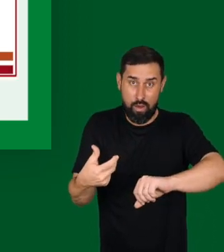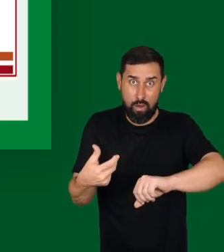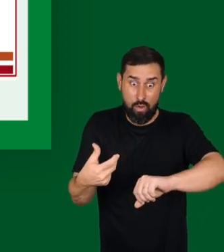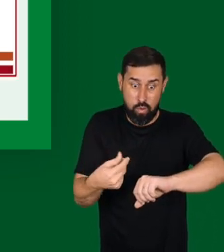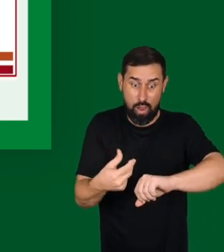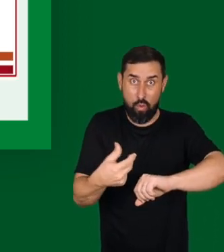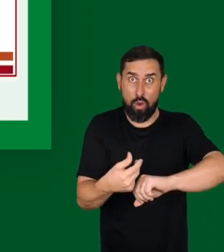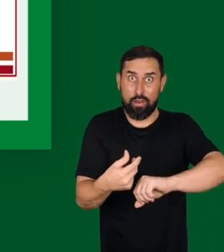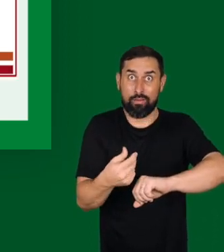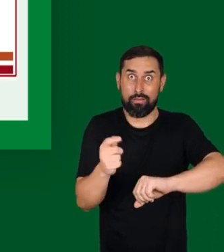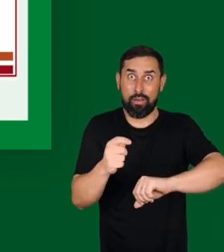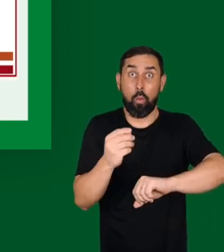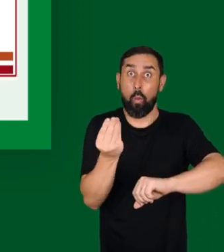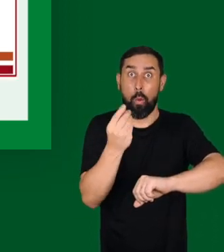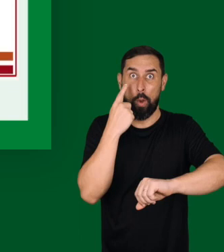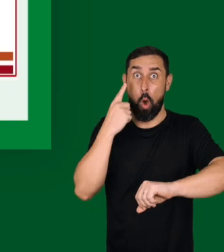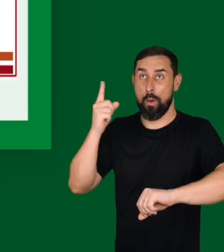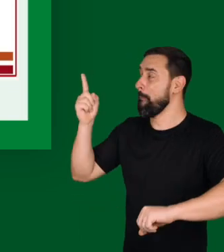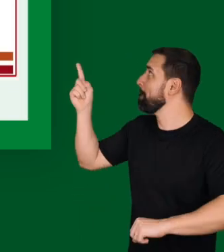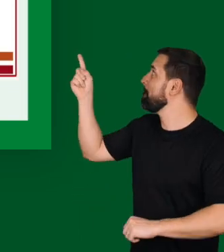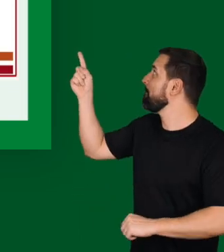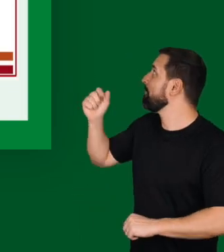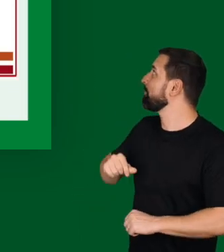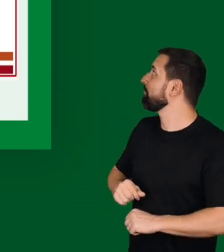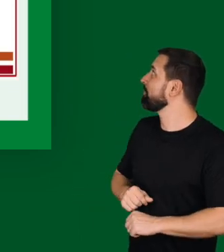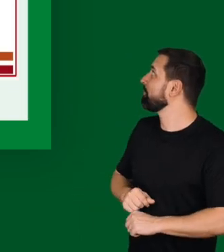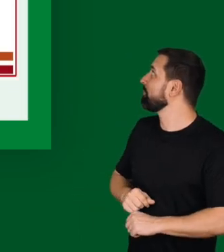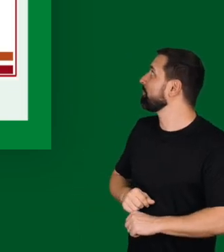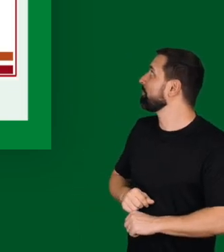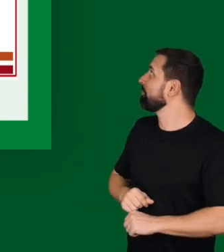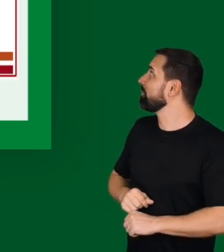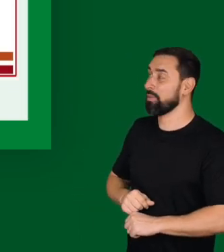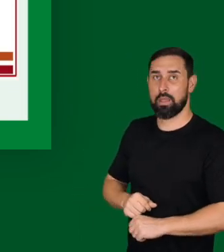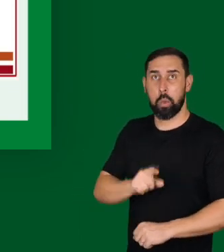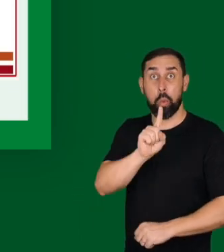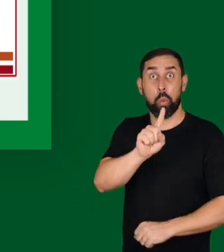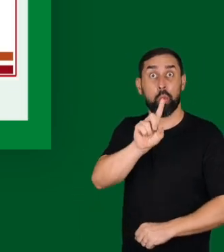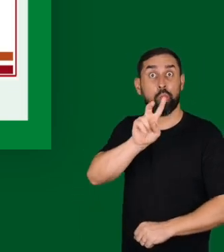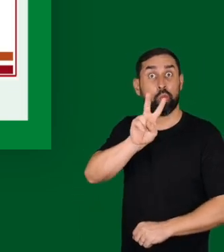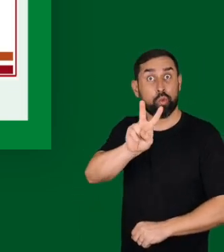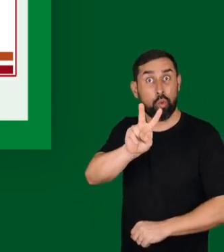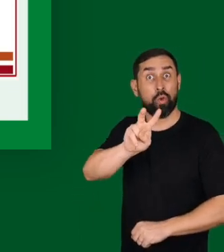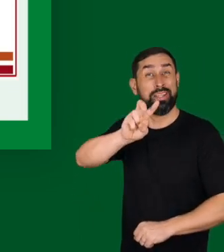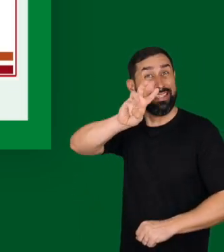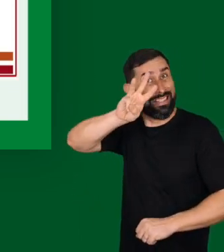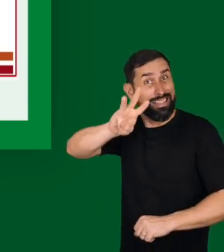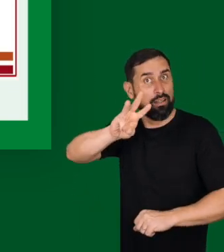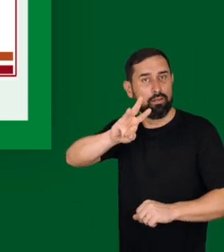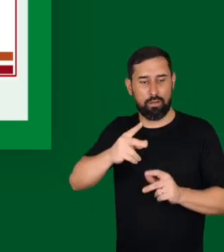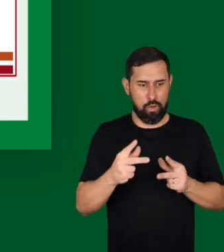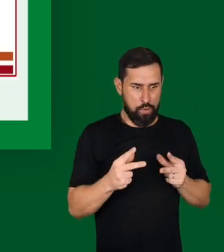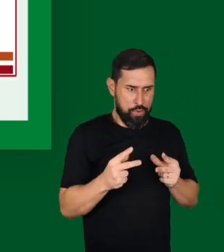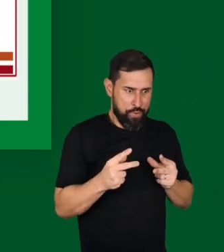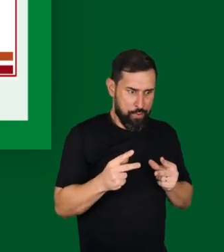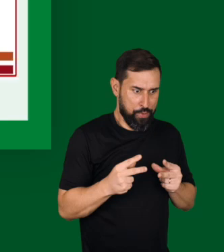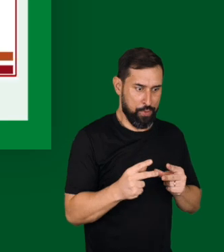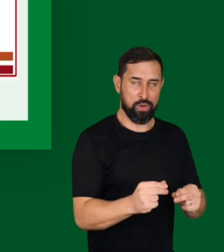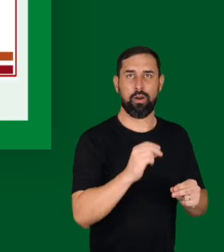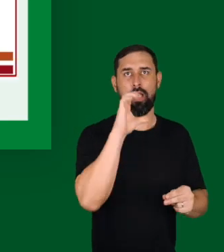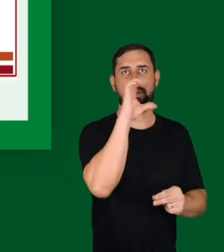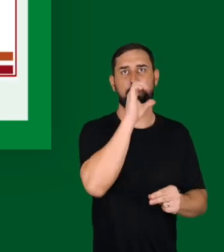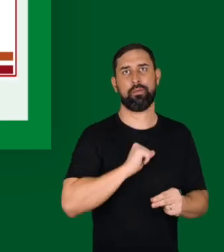fisiológico, com 3 a 5 ml de soro fisiológico na outra seringa. Geralmente, quando a gente faz 1, 2, 3, você faz as duas